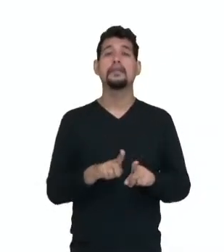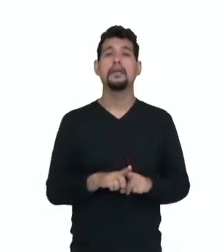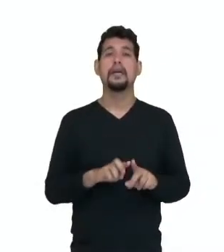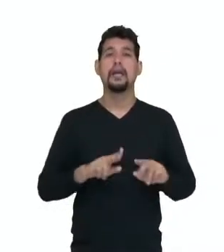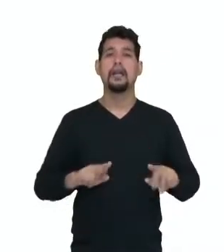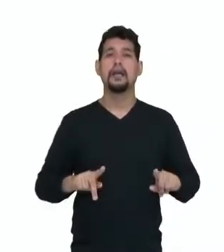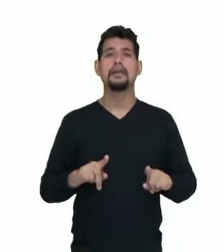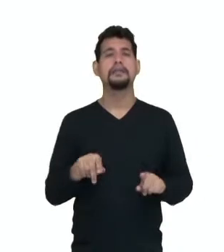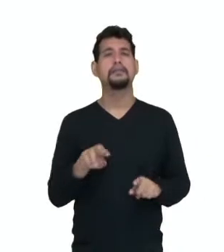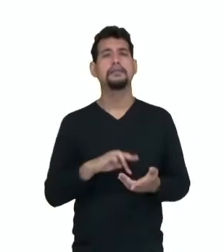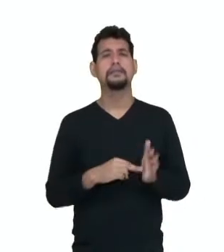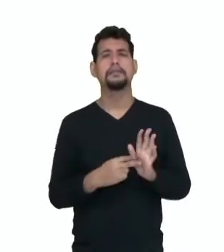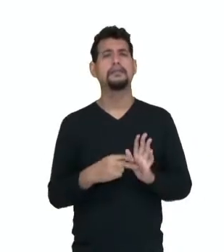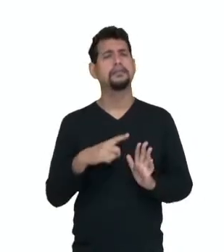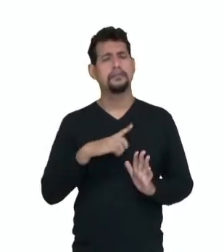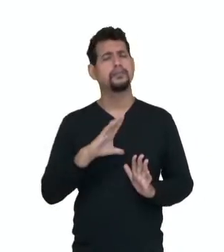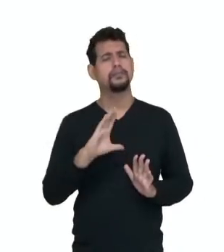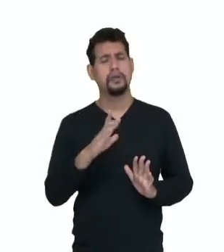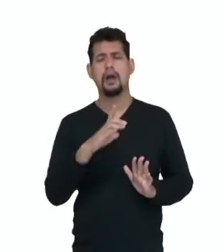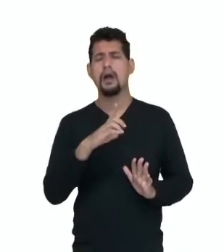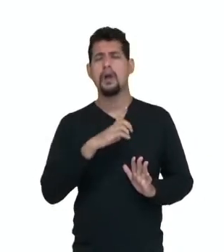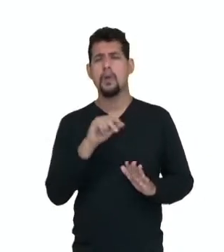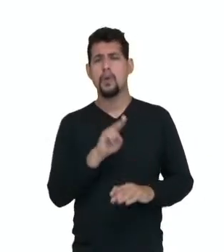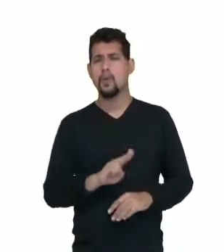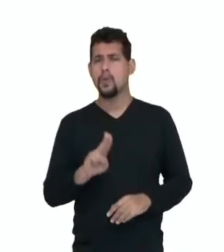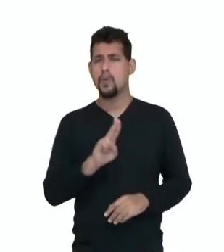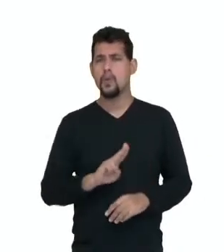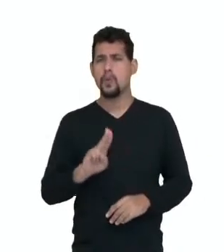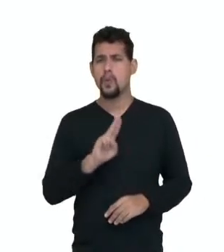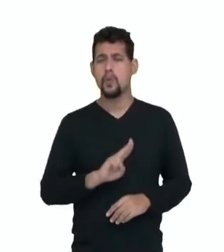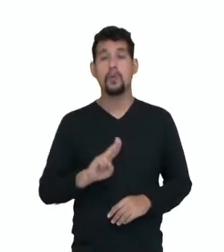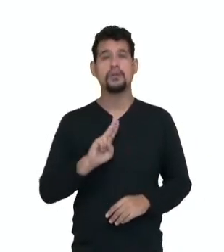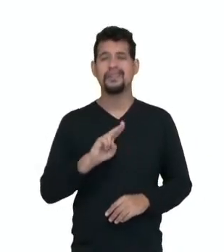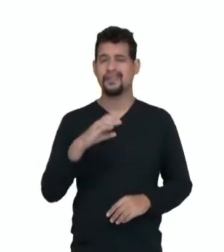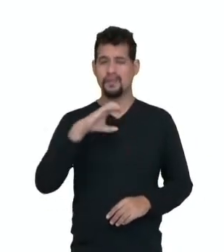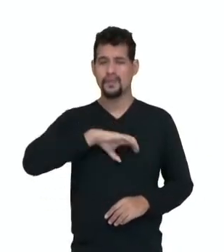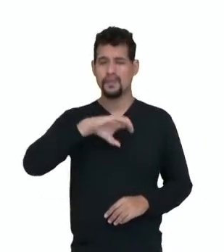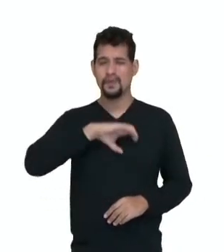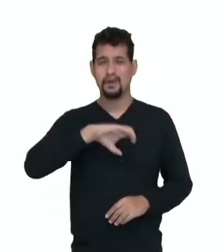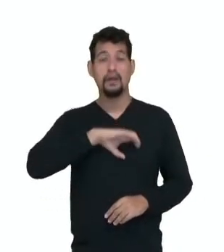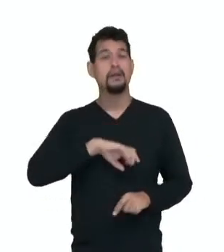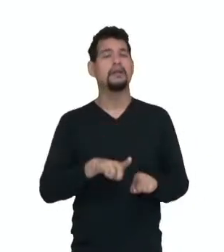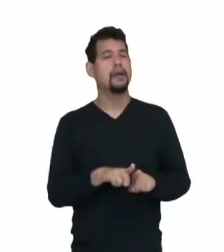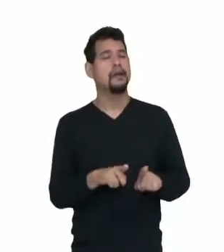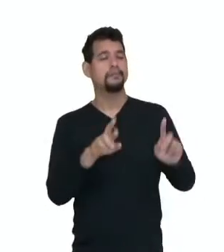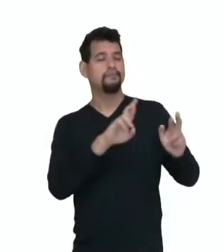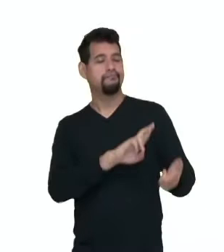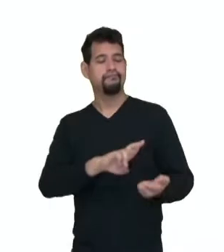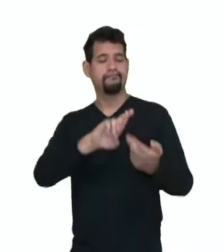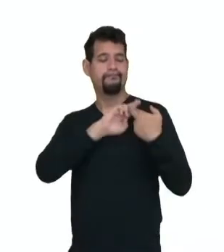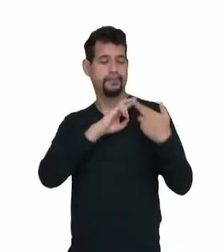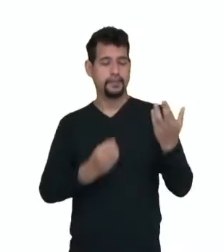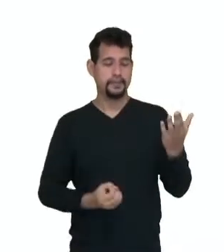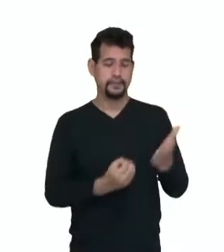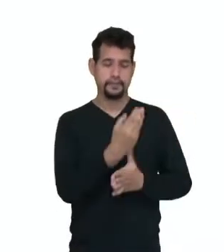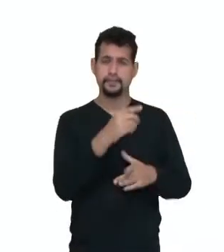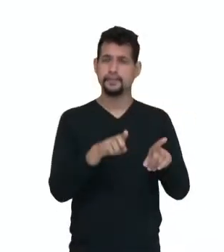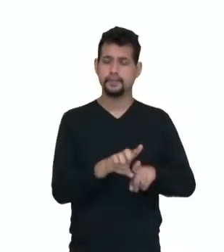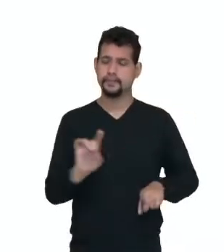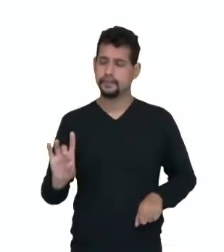são aqueles que receberam da coroa portuguesa, né, o dever de desenvolver cada